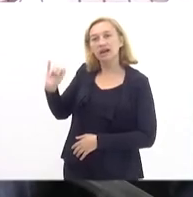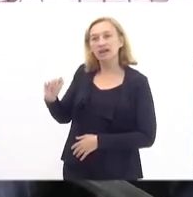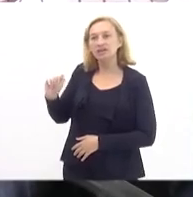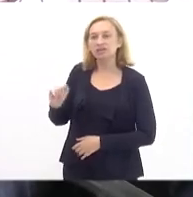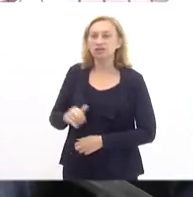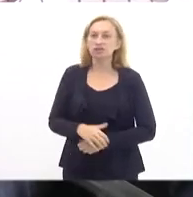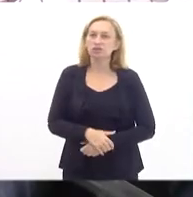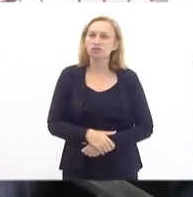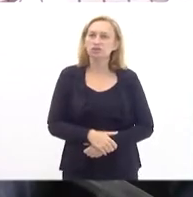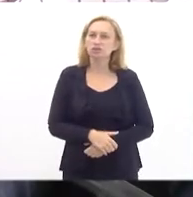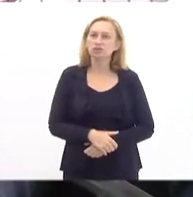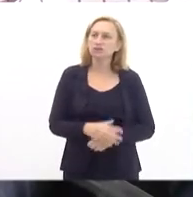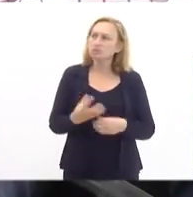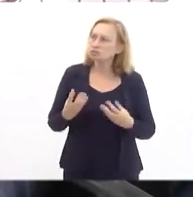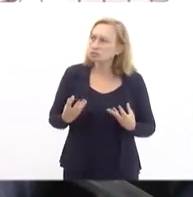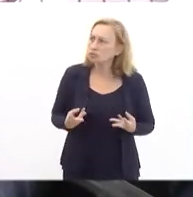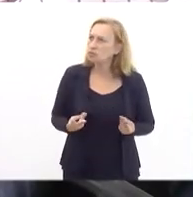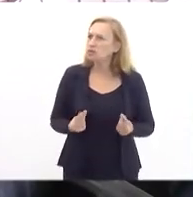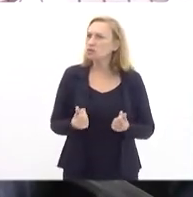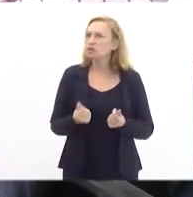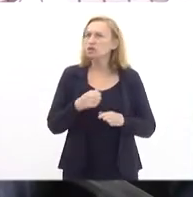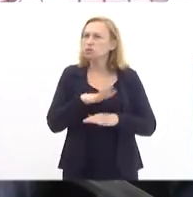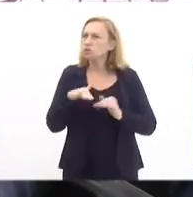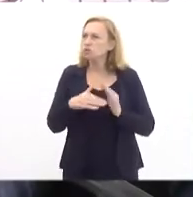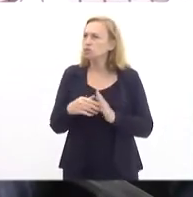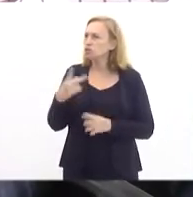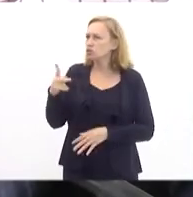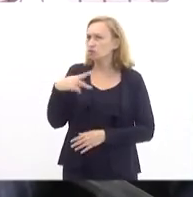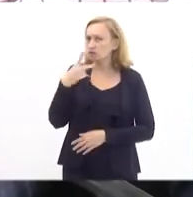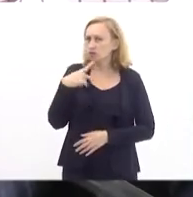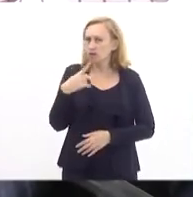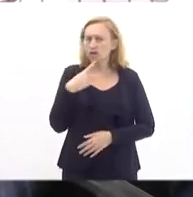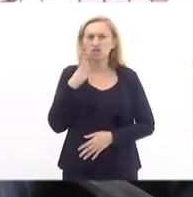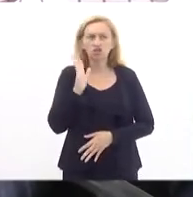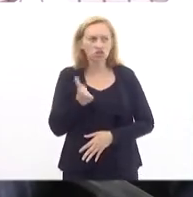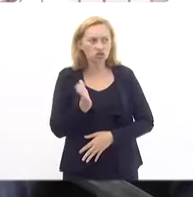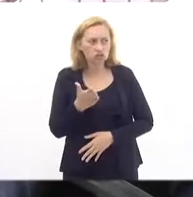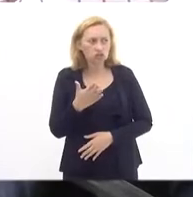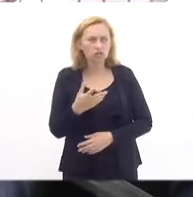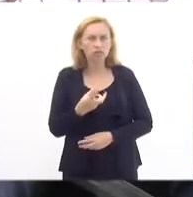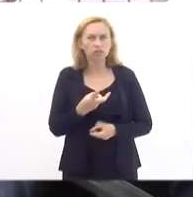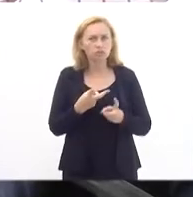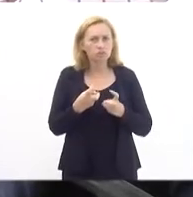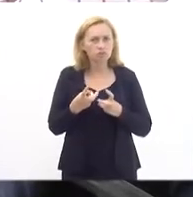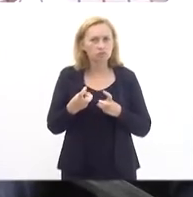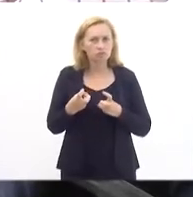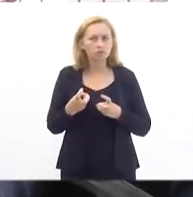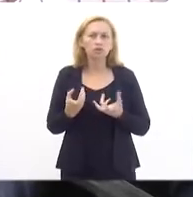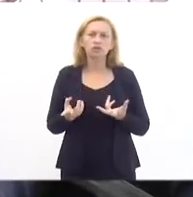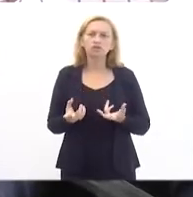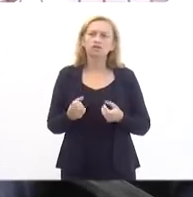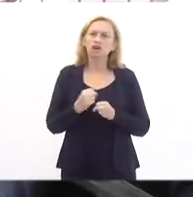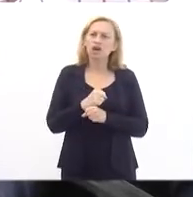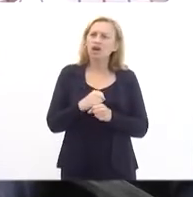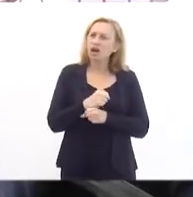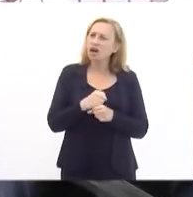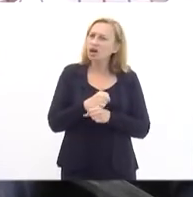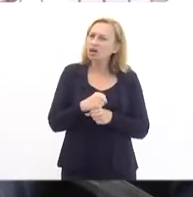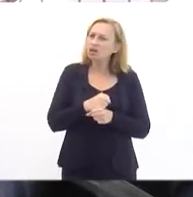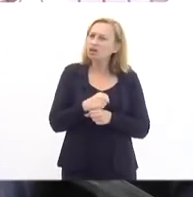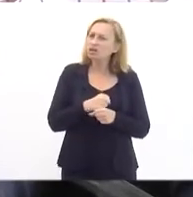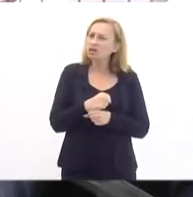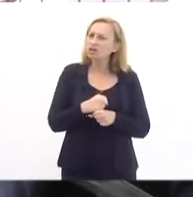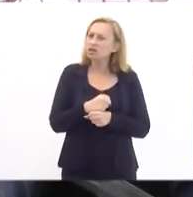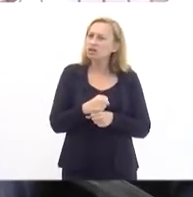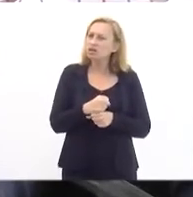muito sensibilizado por todas as palavras da senhora. A gente já está aqui há tanto tempo tentando tutelar